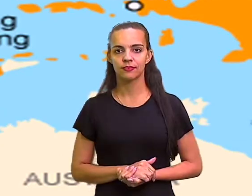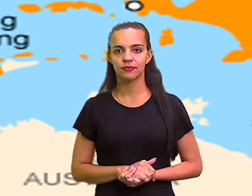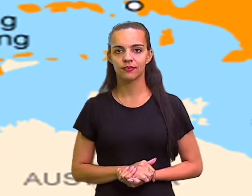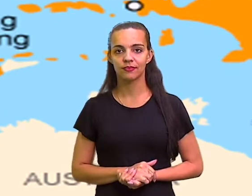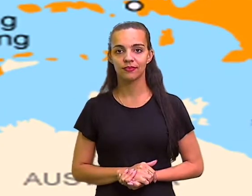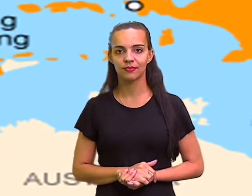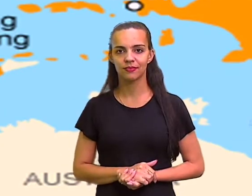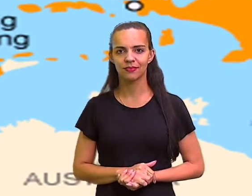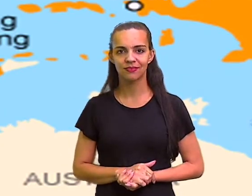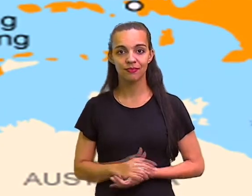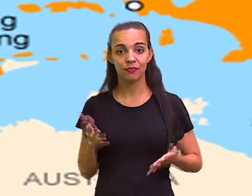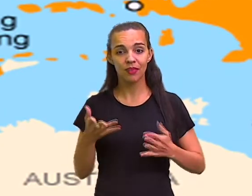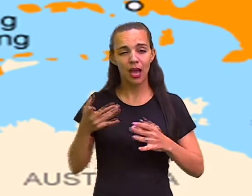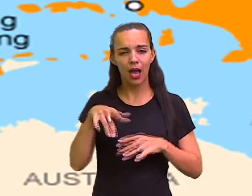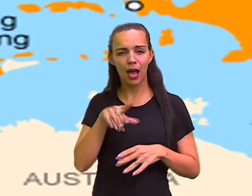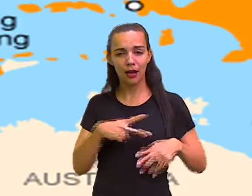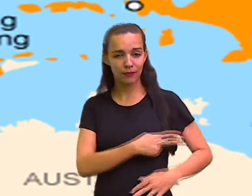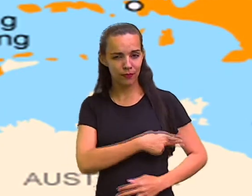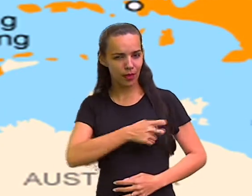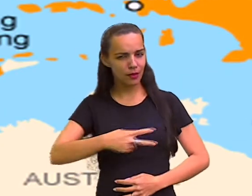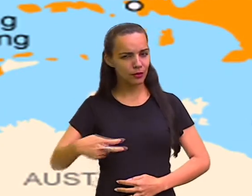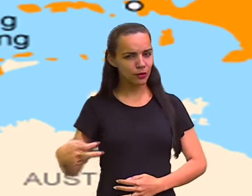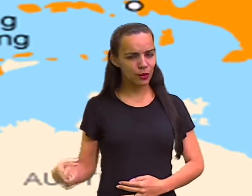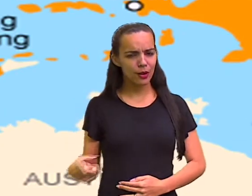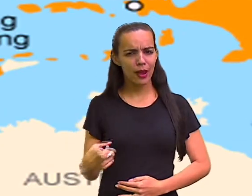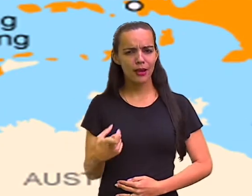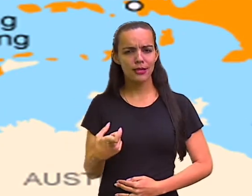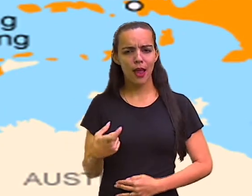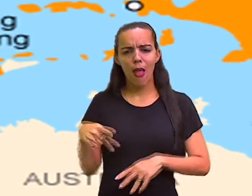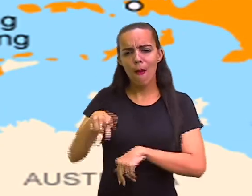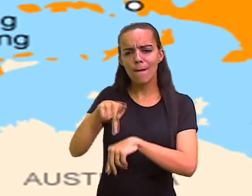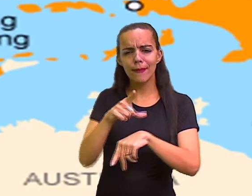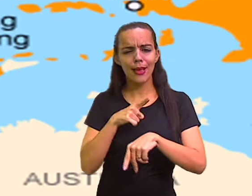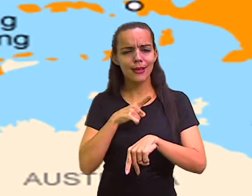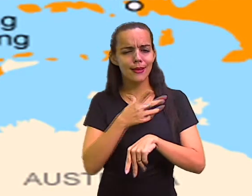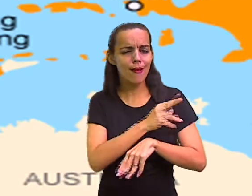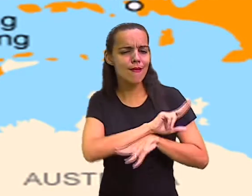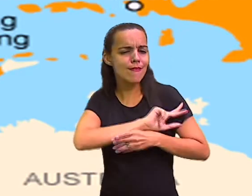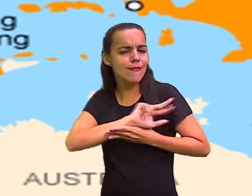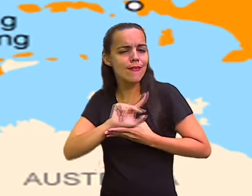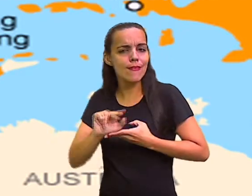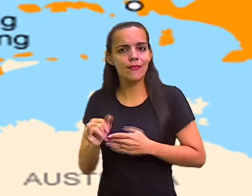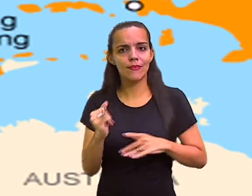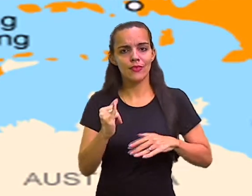A Indonésia é um país arquipélago formado por cerca de